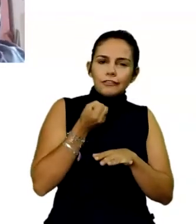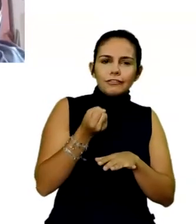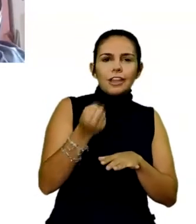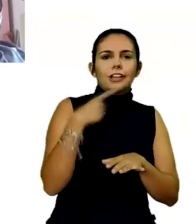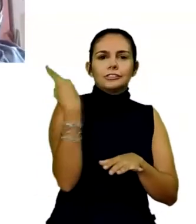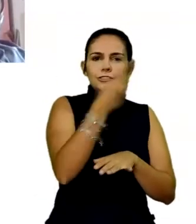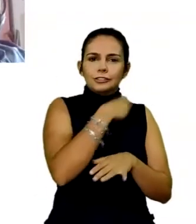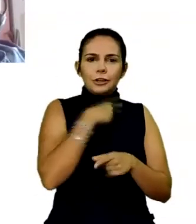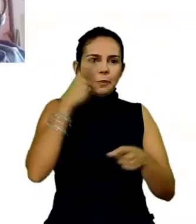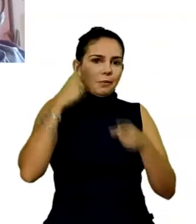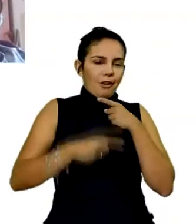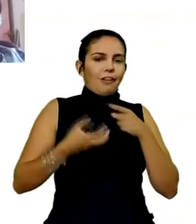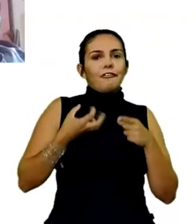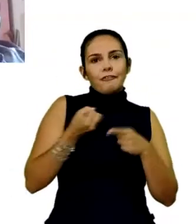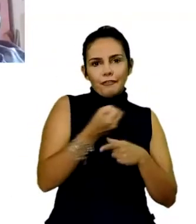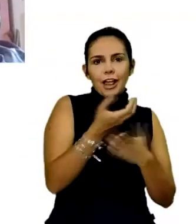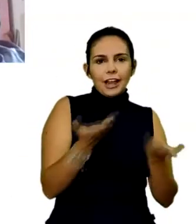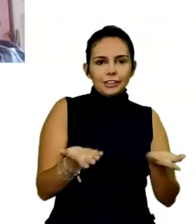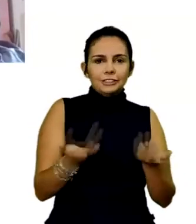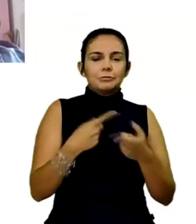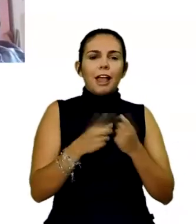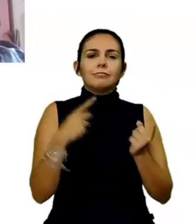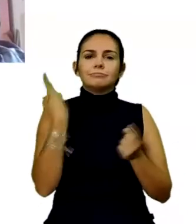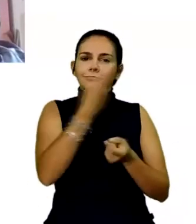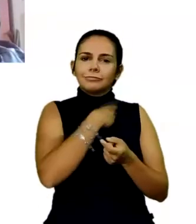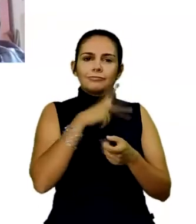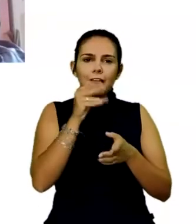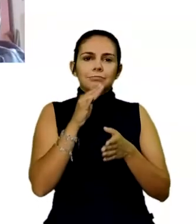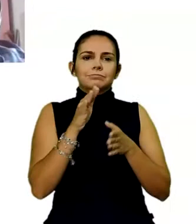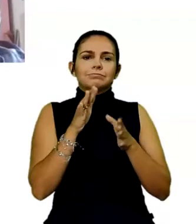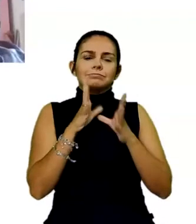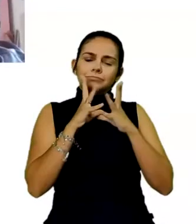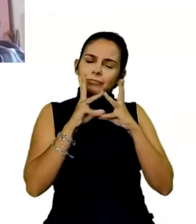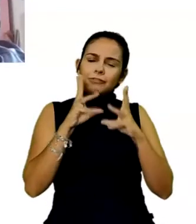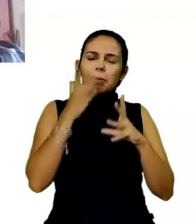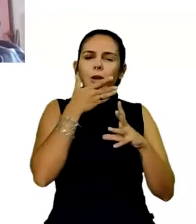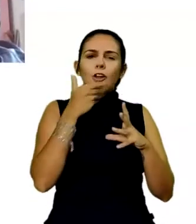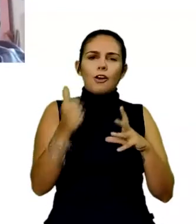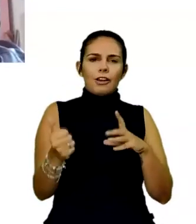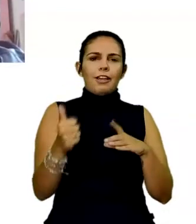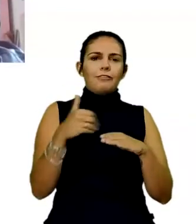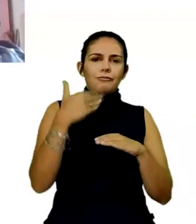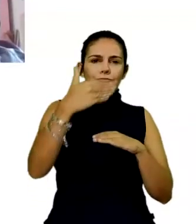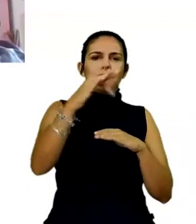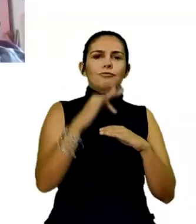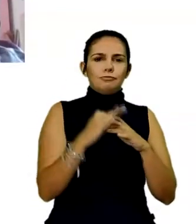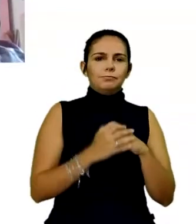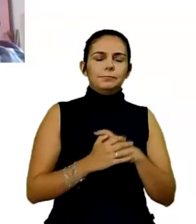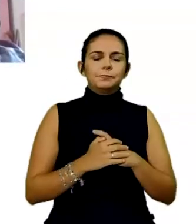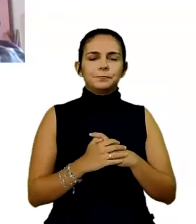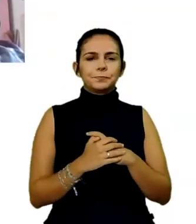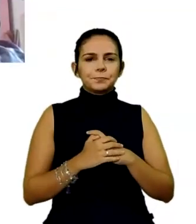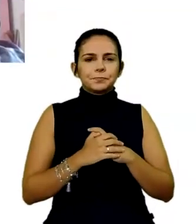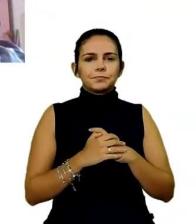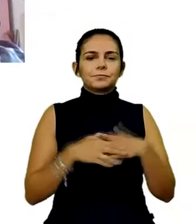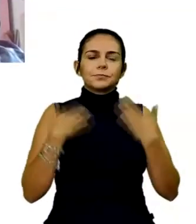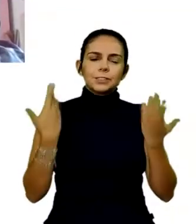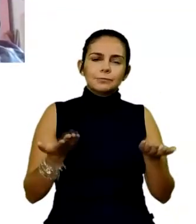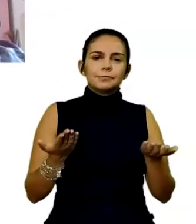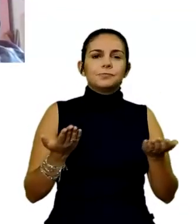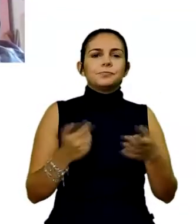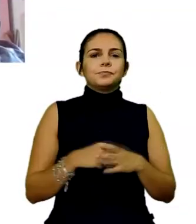Nós estamos proibidos de fazer as viagens, mas isso também vai passar. Breve a gente vai passar isso aí.